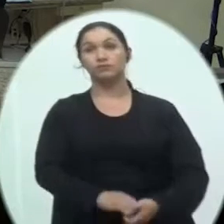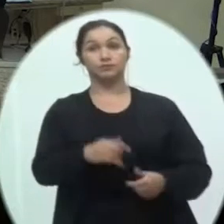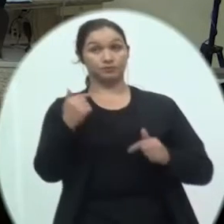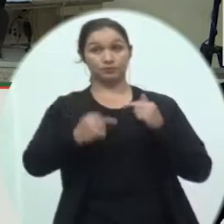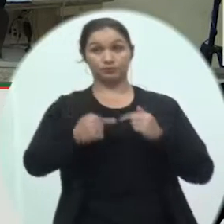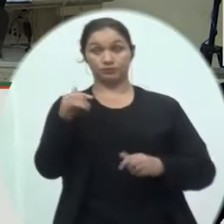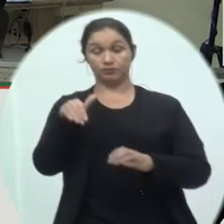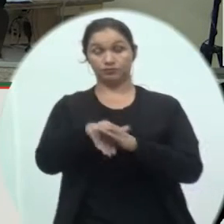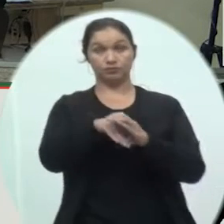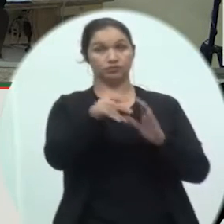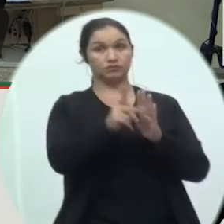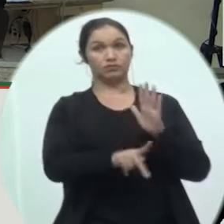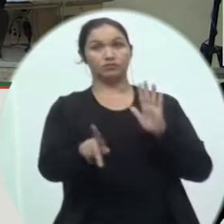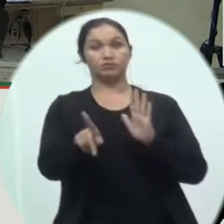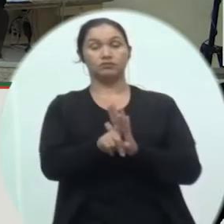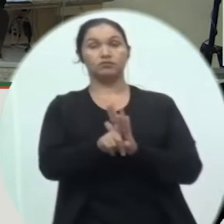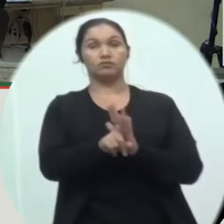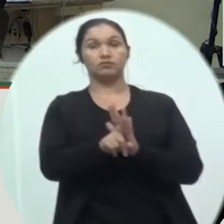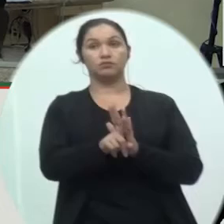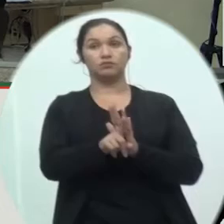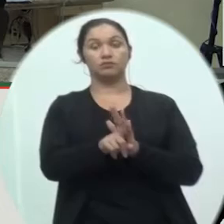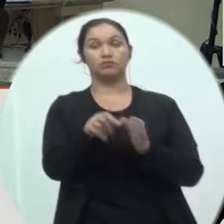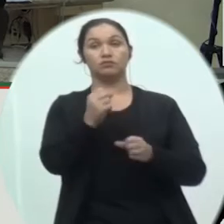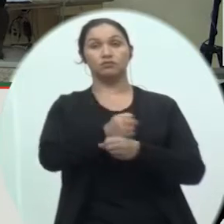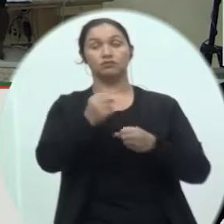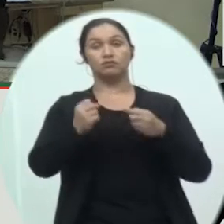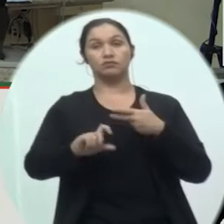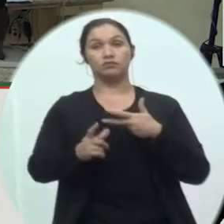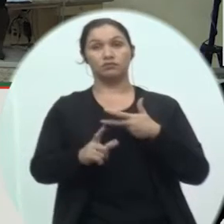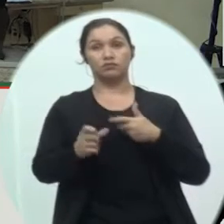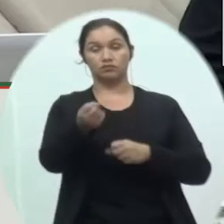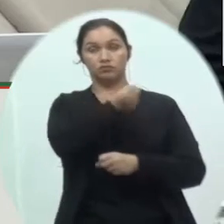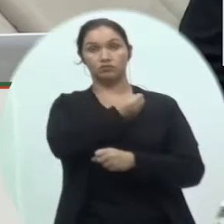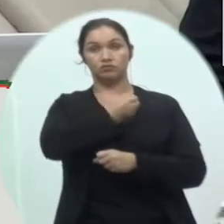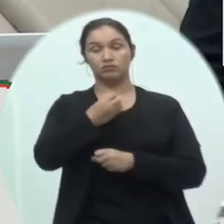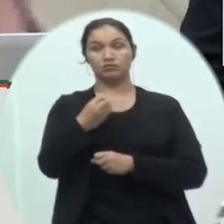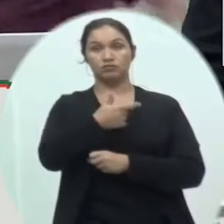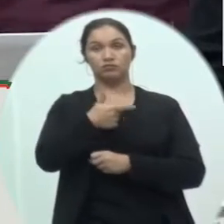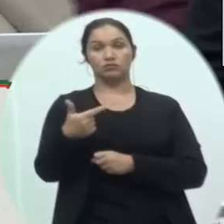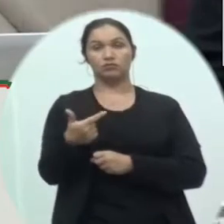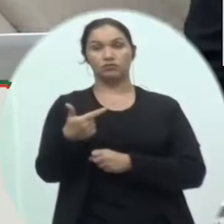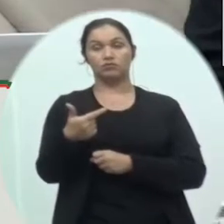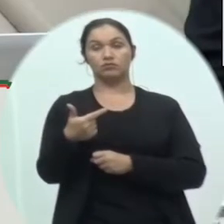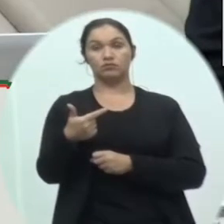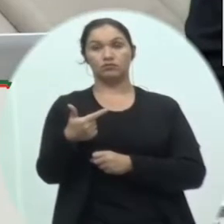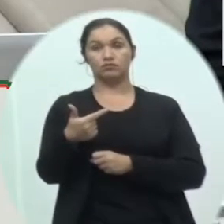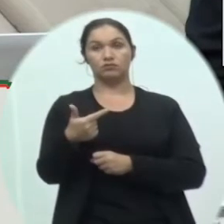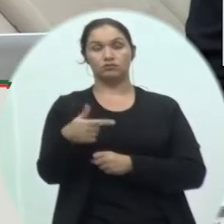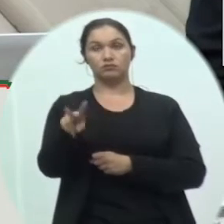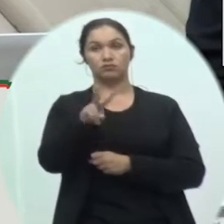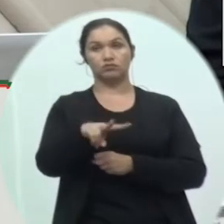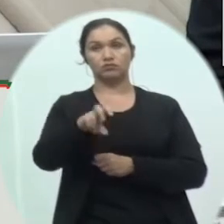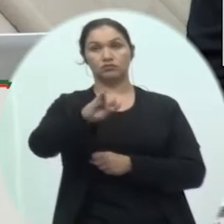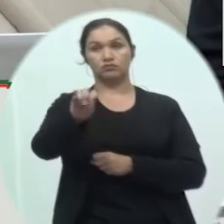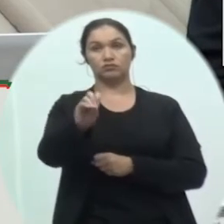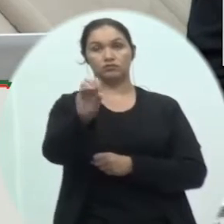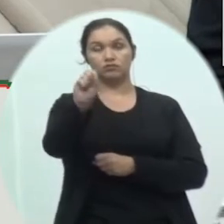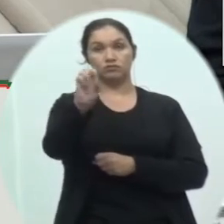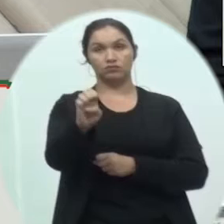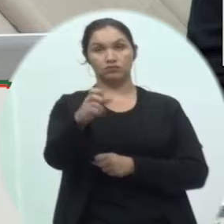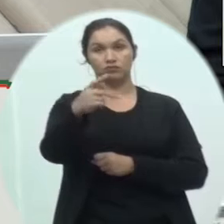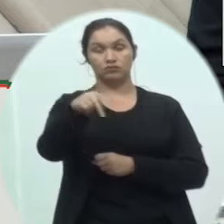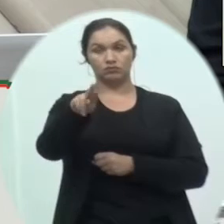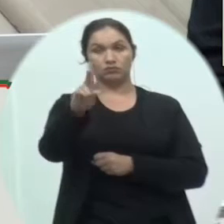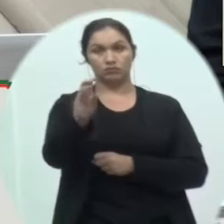Em única discussão e votação, o projeto de lei do Legislativo PL 022/19, proposto pelo vereador José Paulo